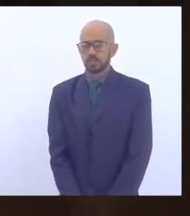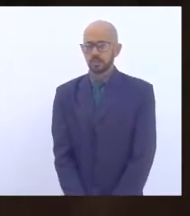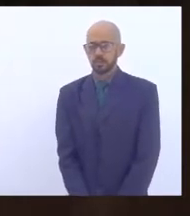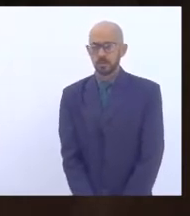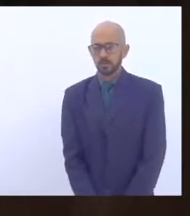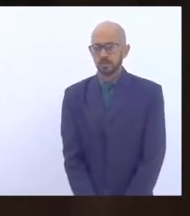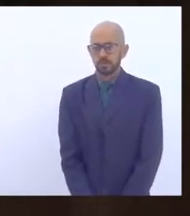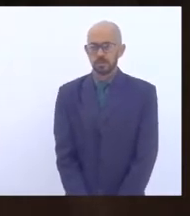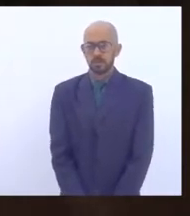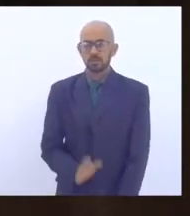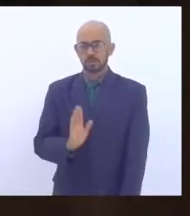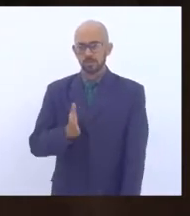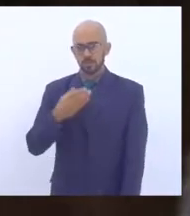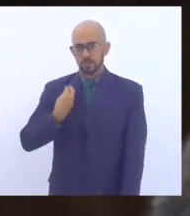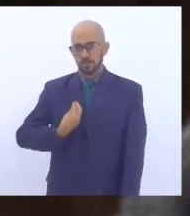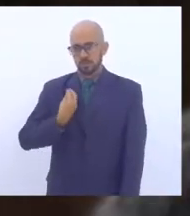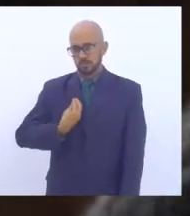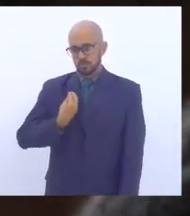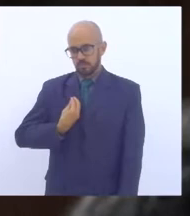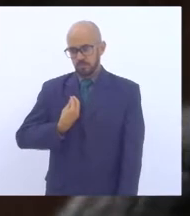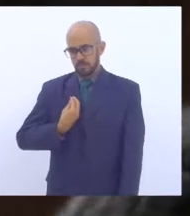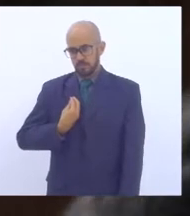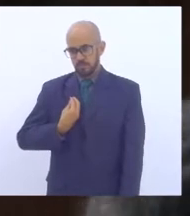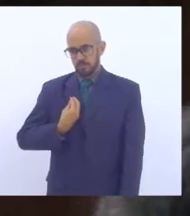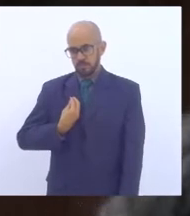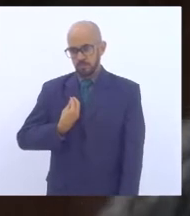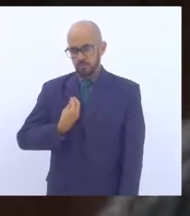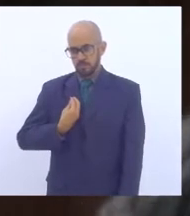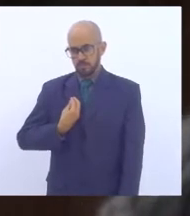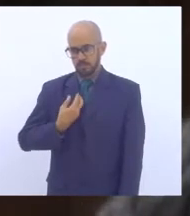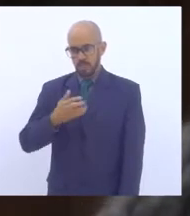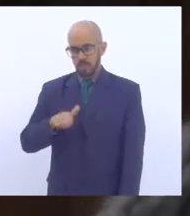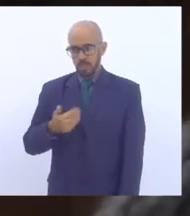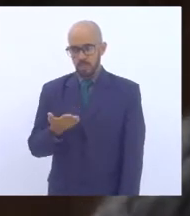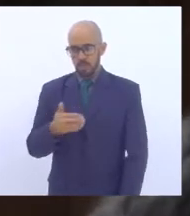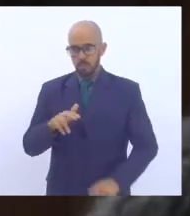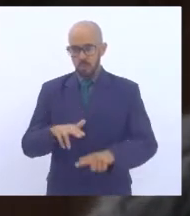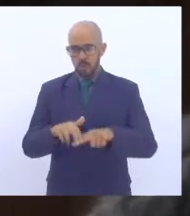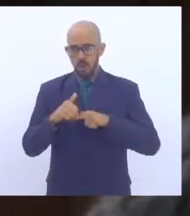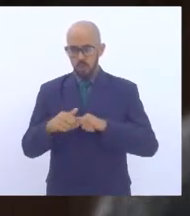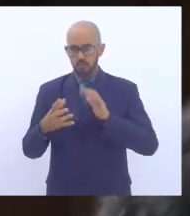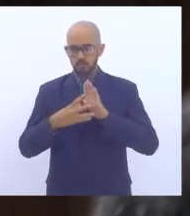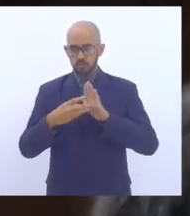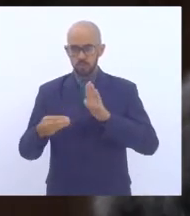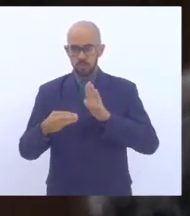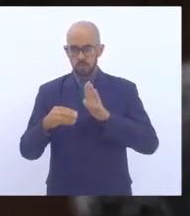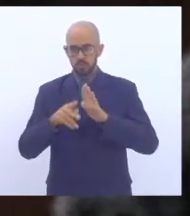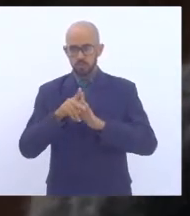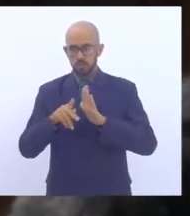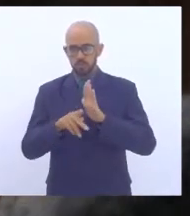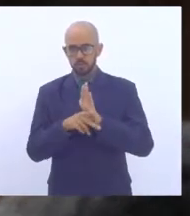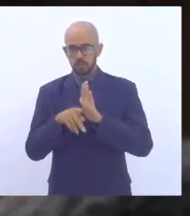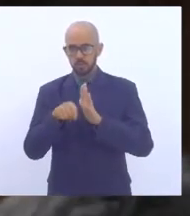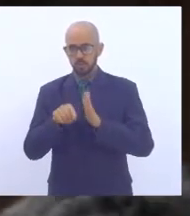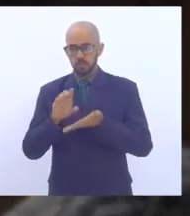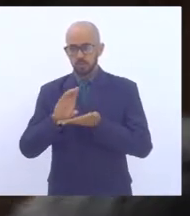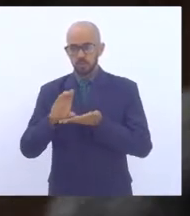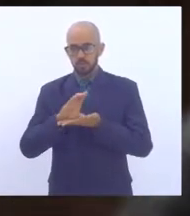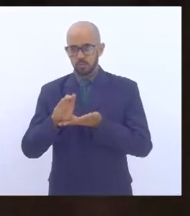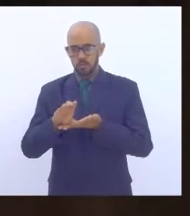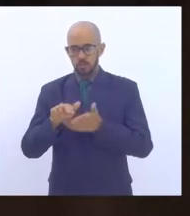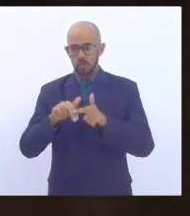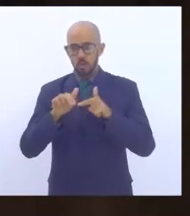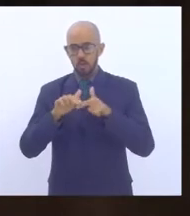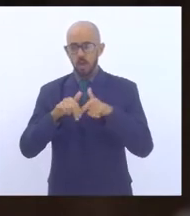já está em vigor estão suporte de estar da forma o projeto é condicional função da